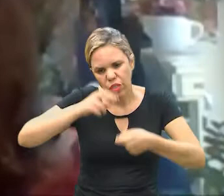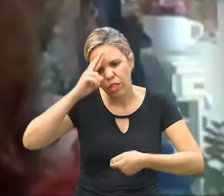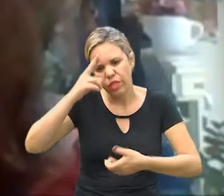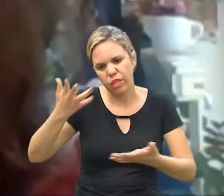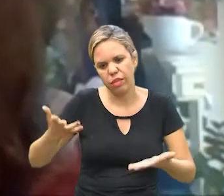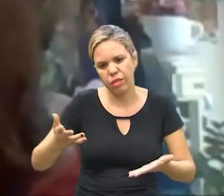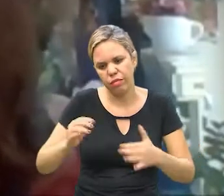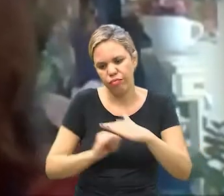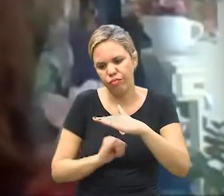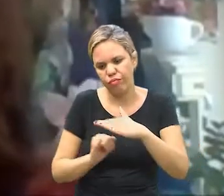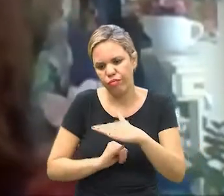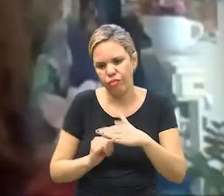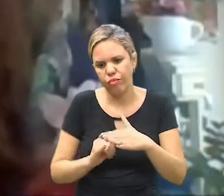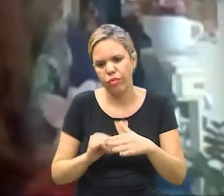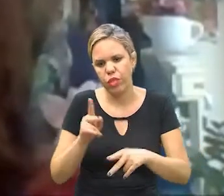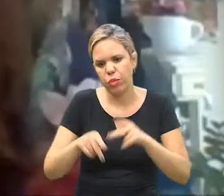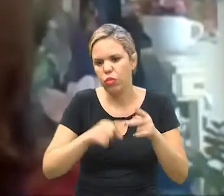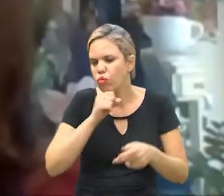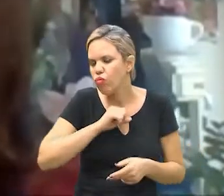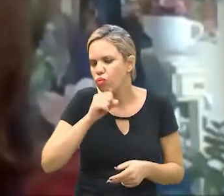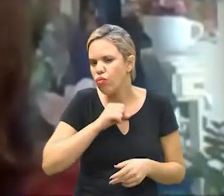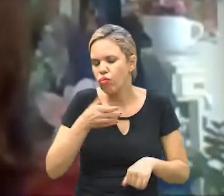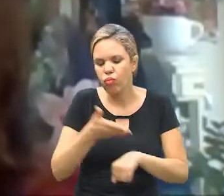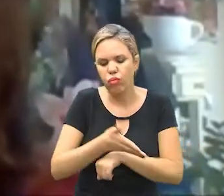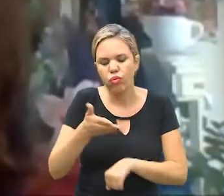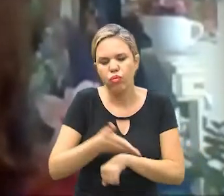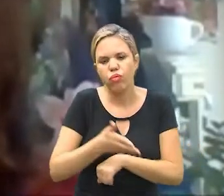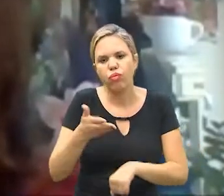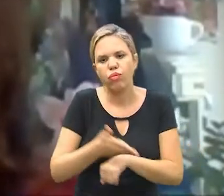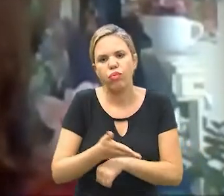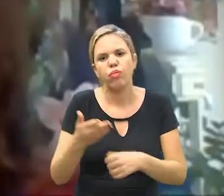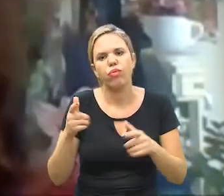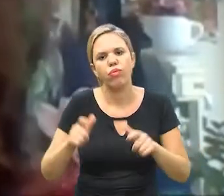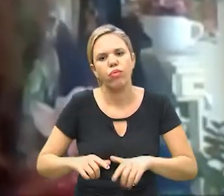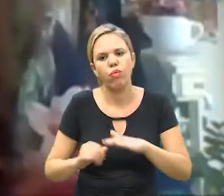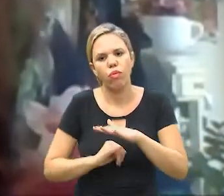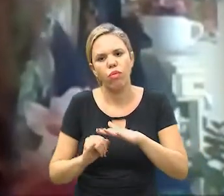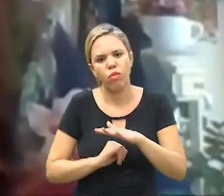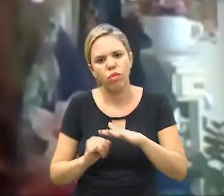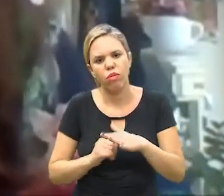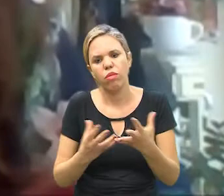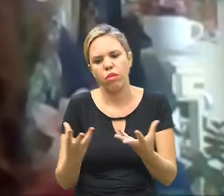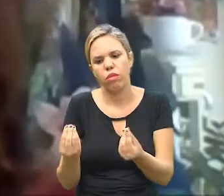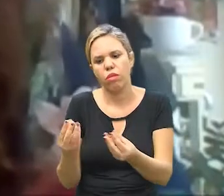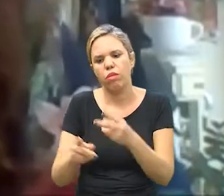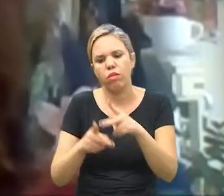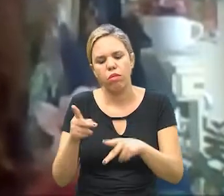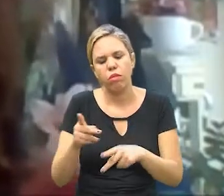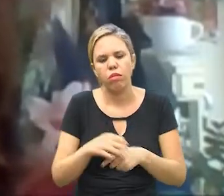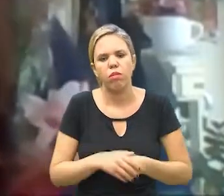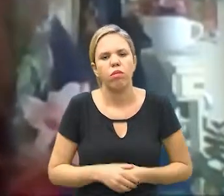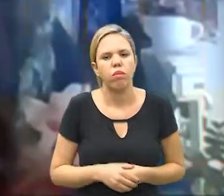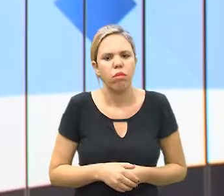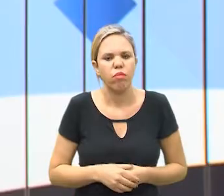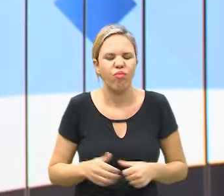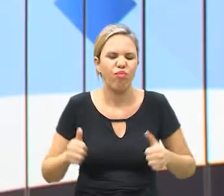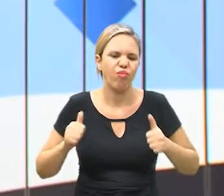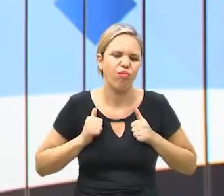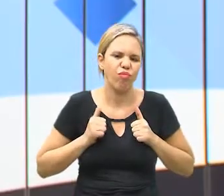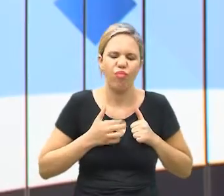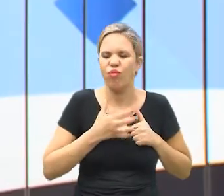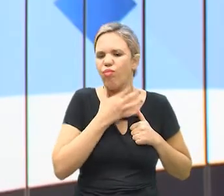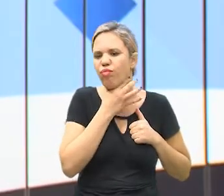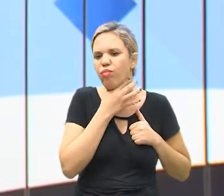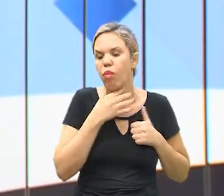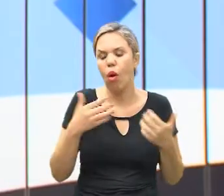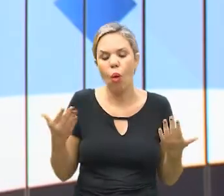entidade. Os idosos que frequentavam ali, muita gente está desempregado